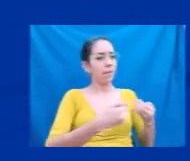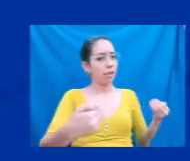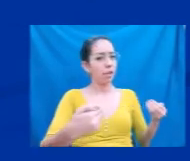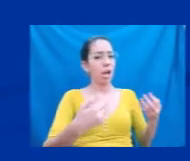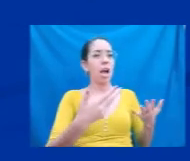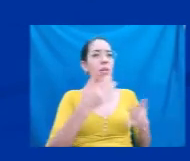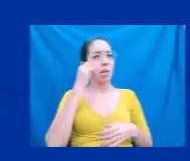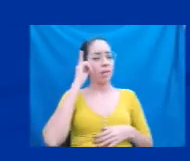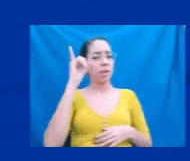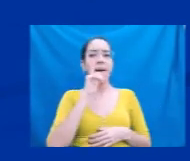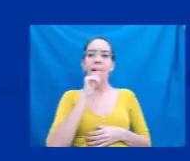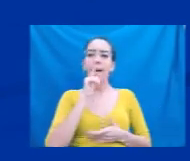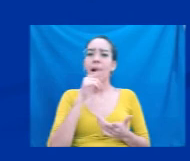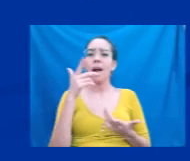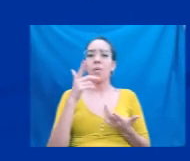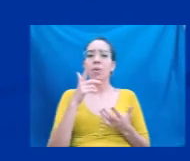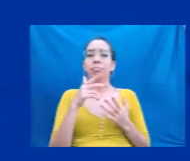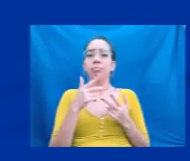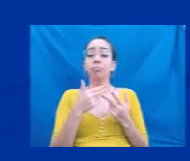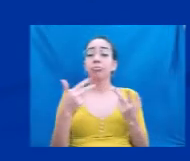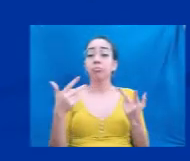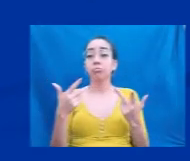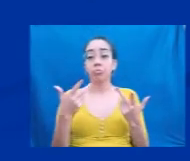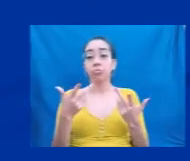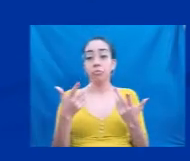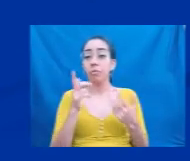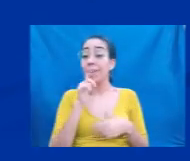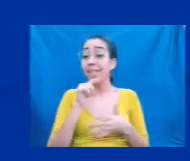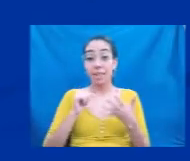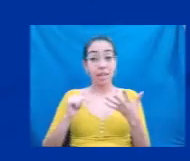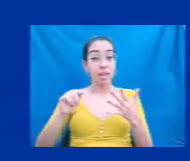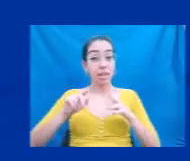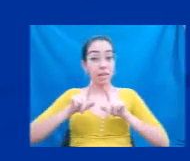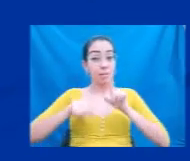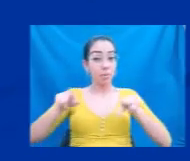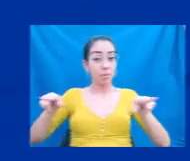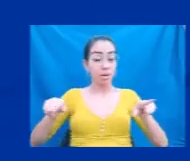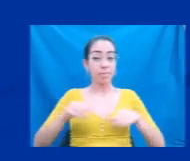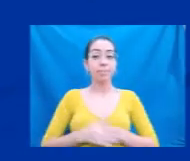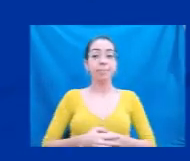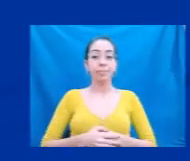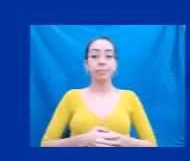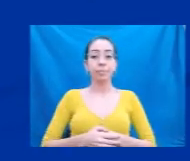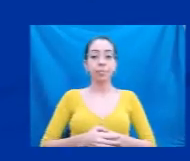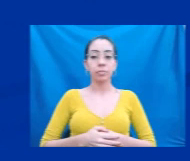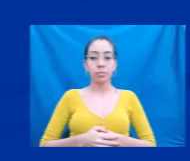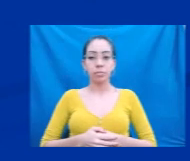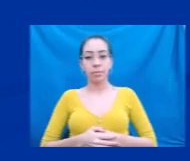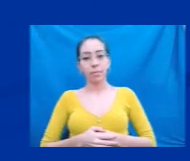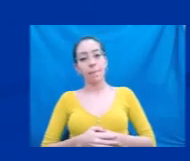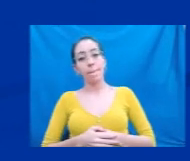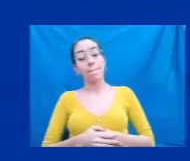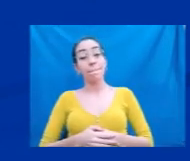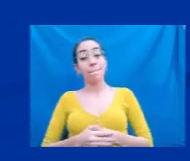seja mais, né, mais incomum, vamos dizer assim, né? Então, infelizmente, a gente tem eventos durante o